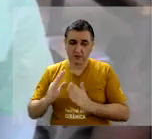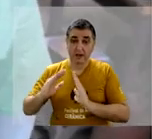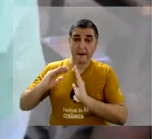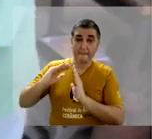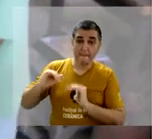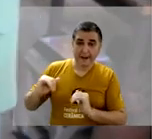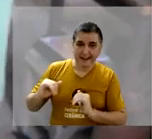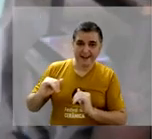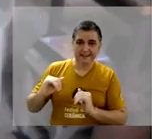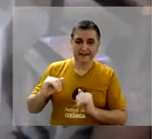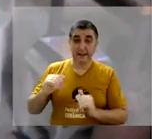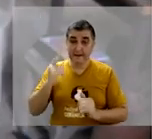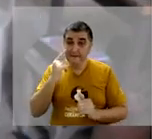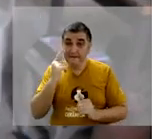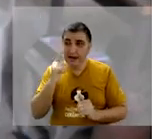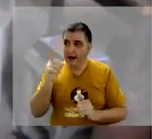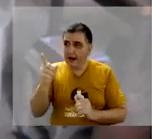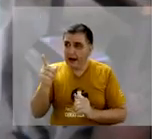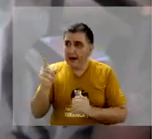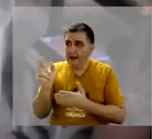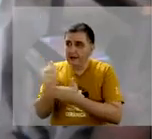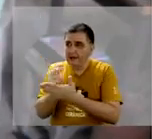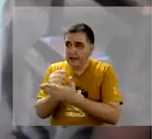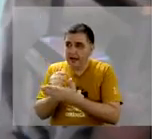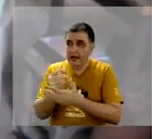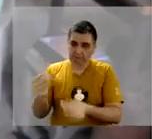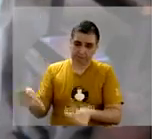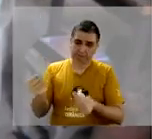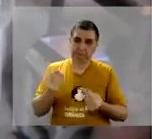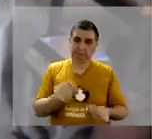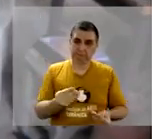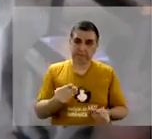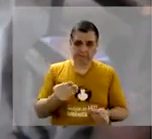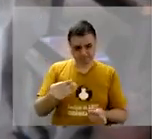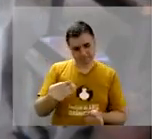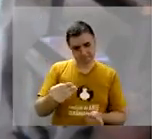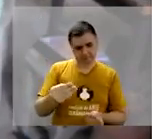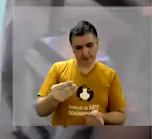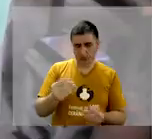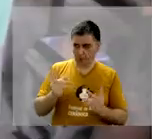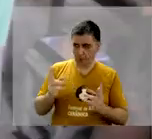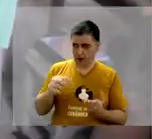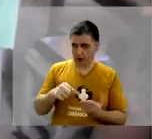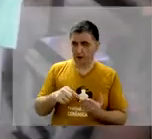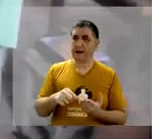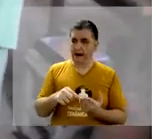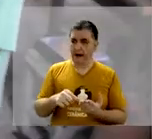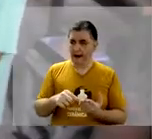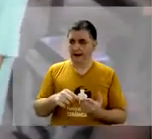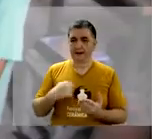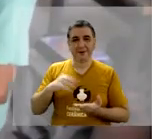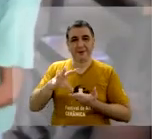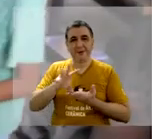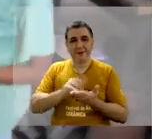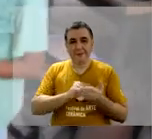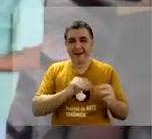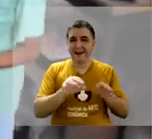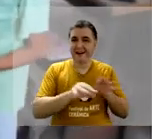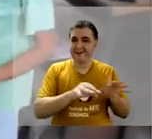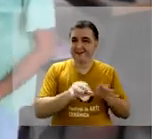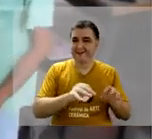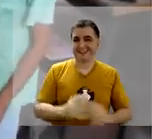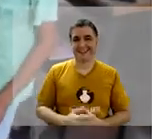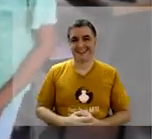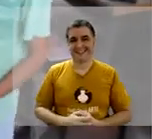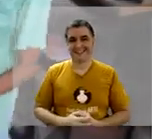muitos freguês meus que às vezes vê uma coisa, ou desenha um vaso, quer que eu faça, aí esse vaso já fica também aí,